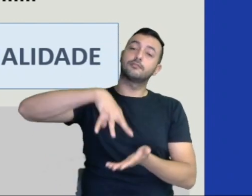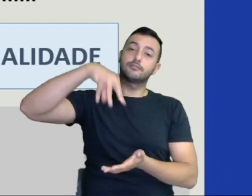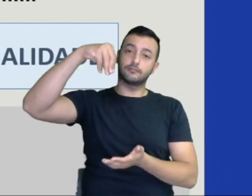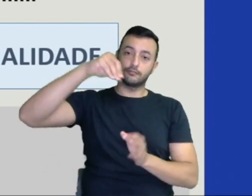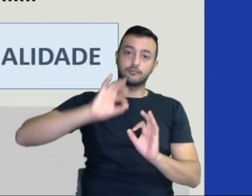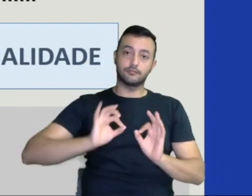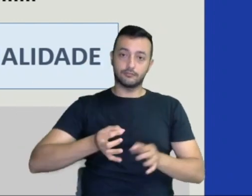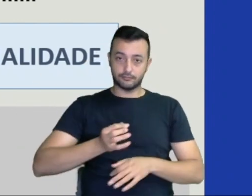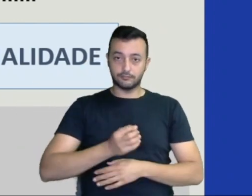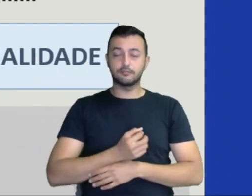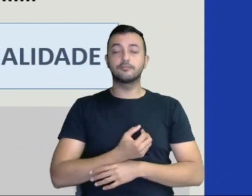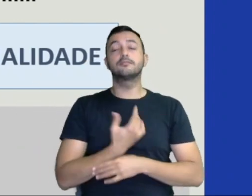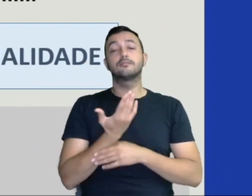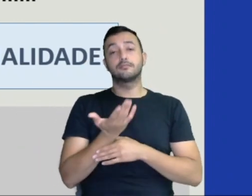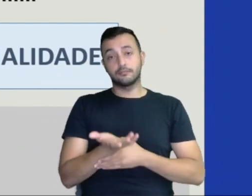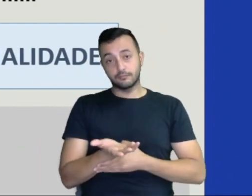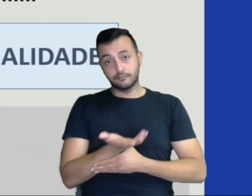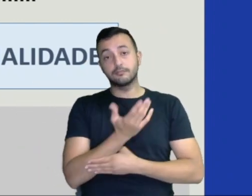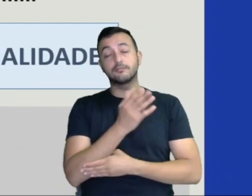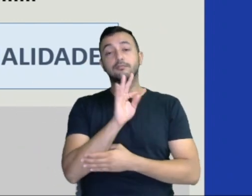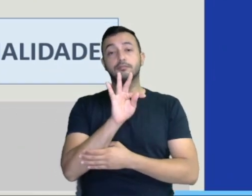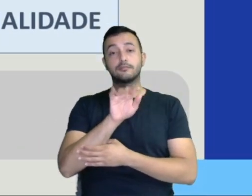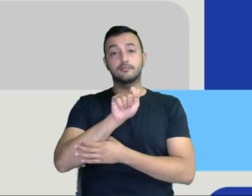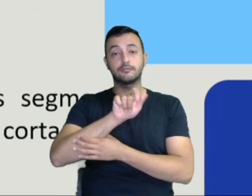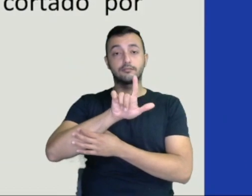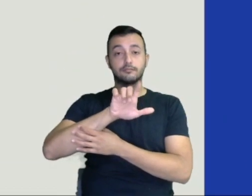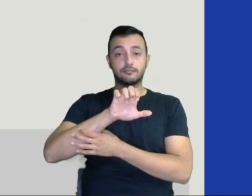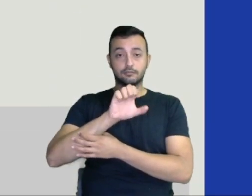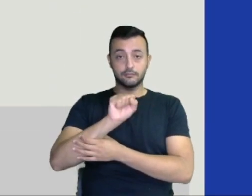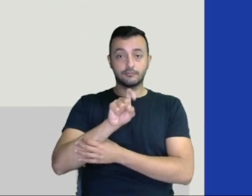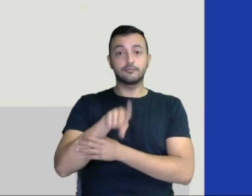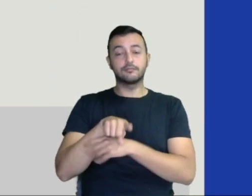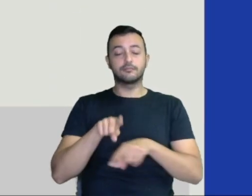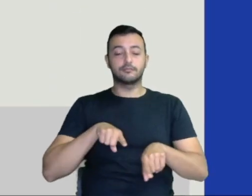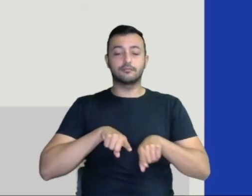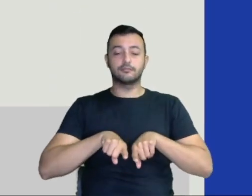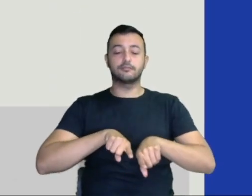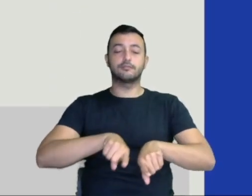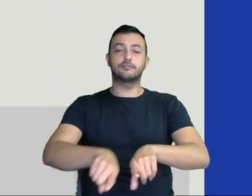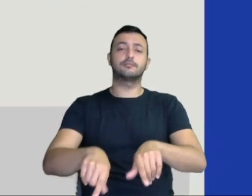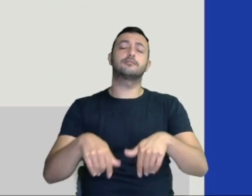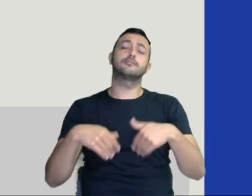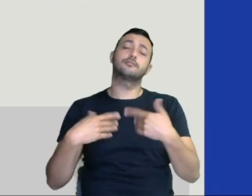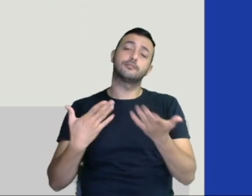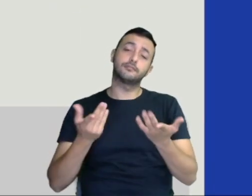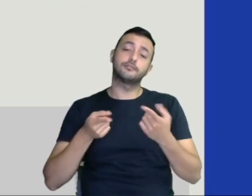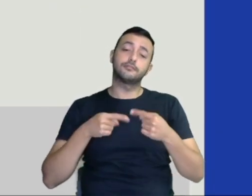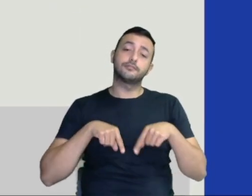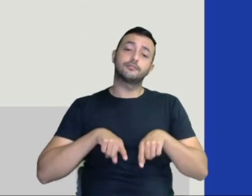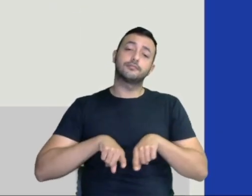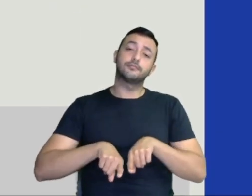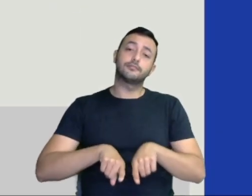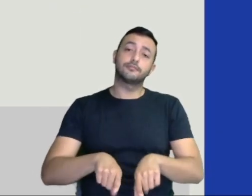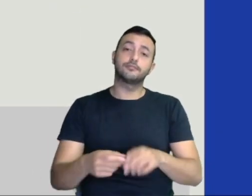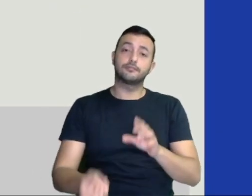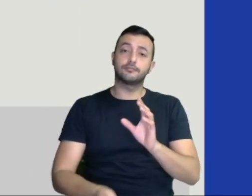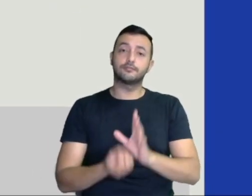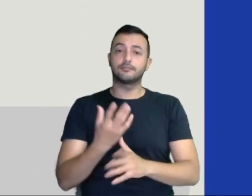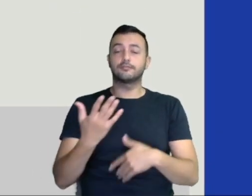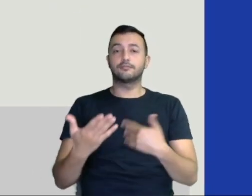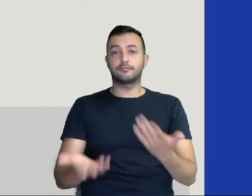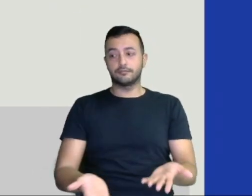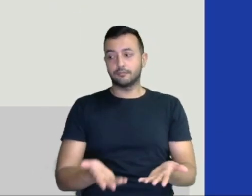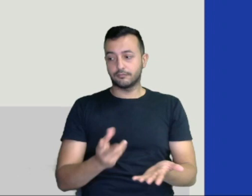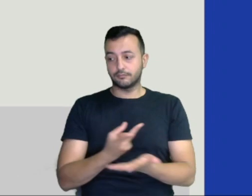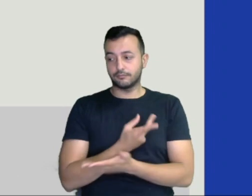tá? Então, o teorema de Tales é um teorema de proporcionalidade. E proporcionalidade que surge quando? Em